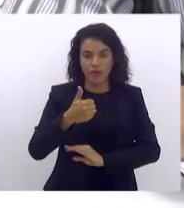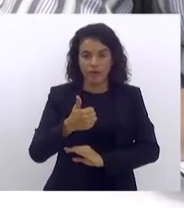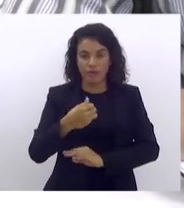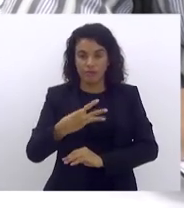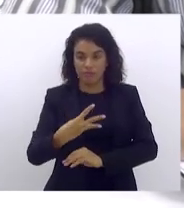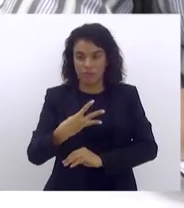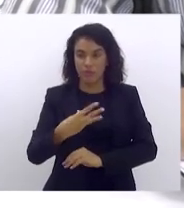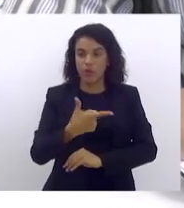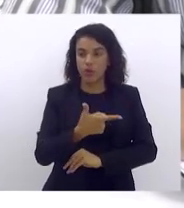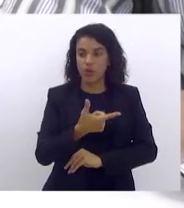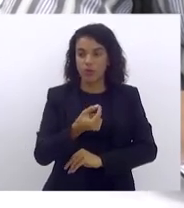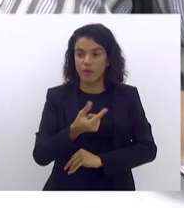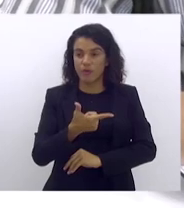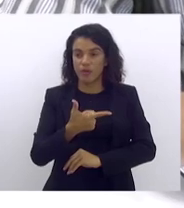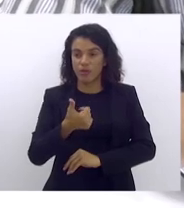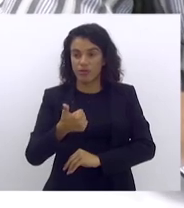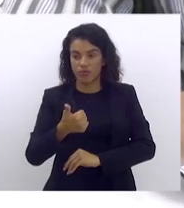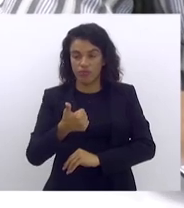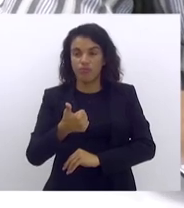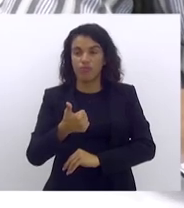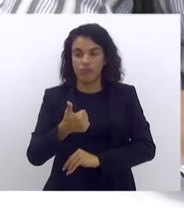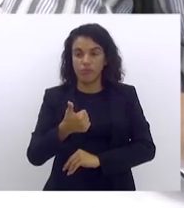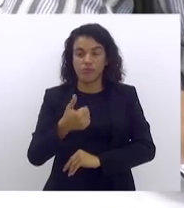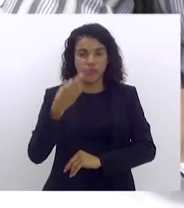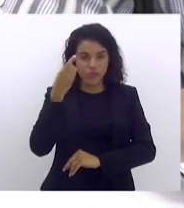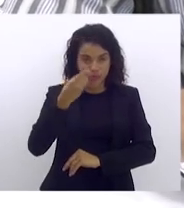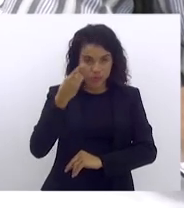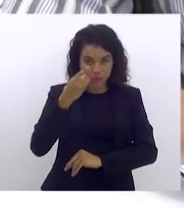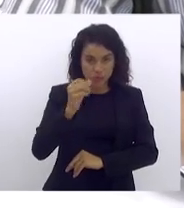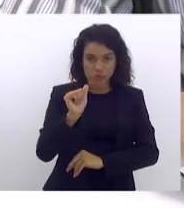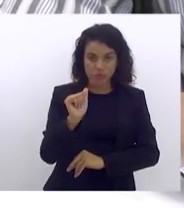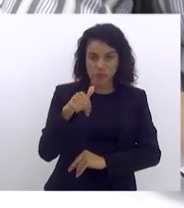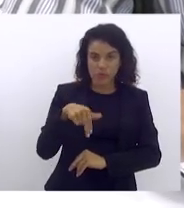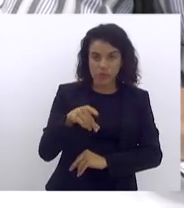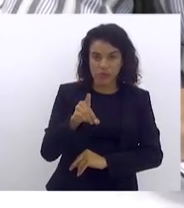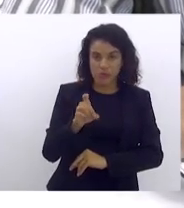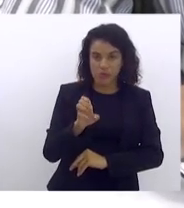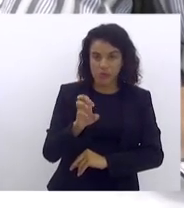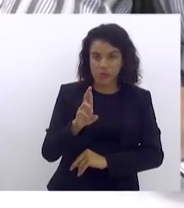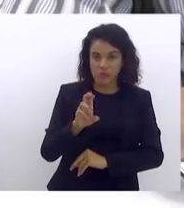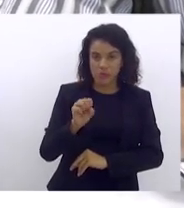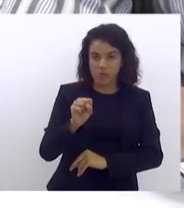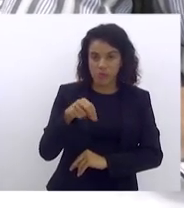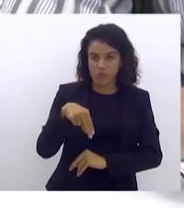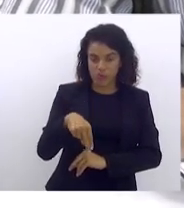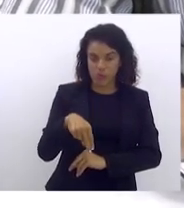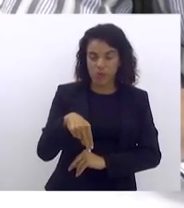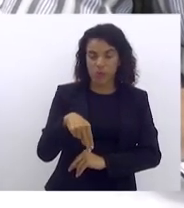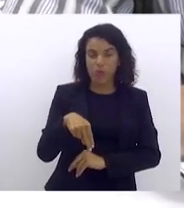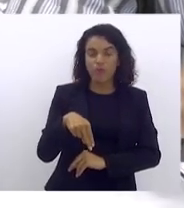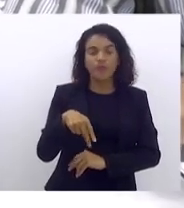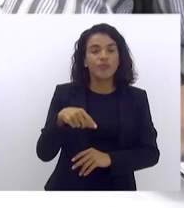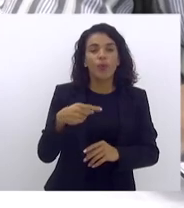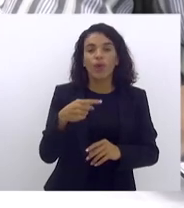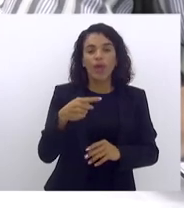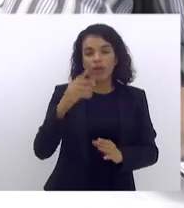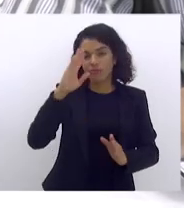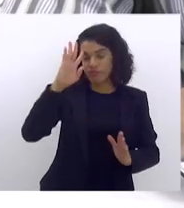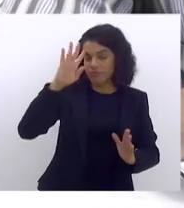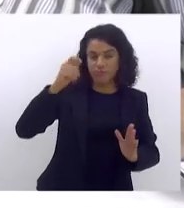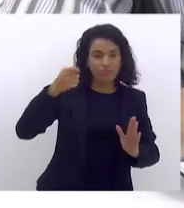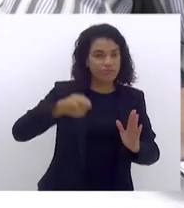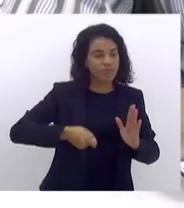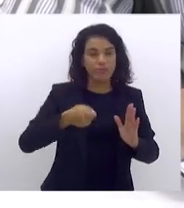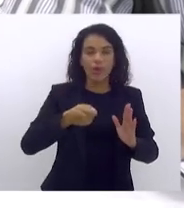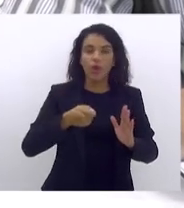4913 de 2021, deputado Anderson Moraes, que estabelece o direito